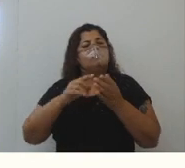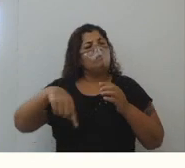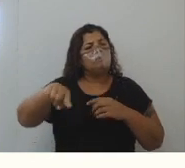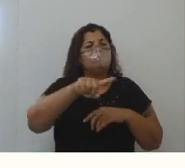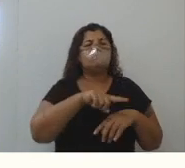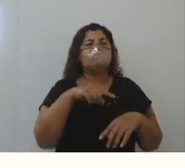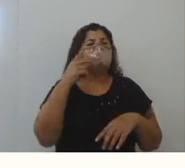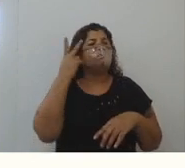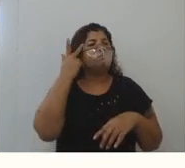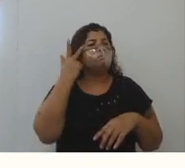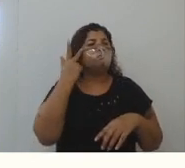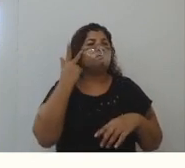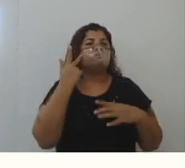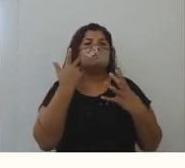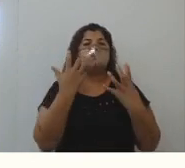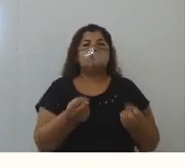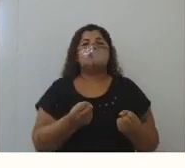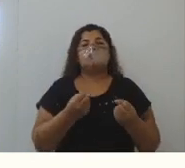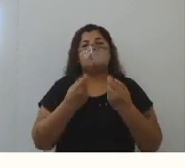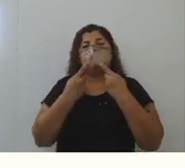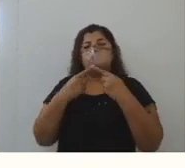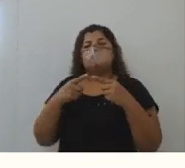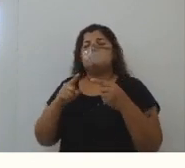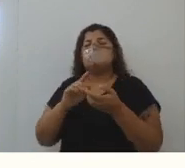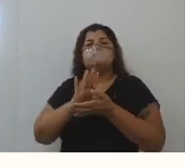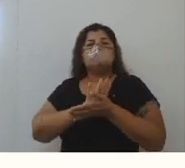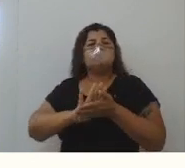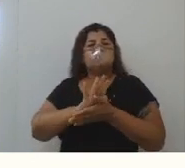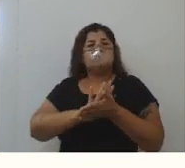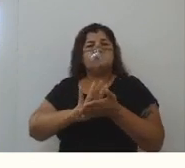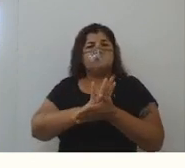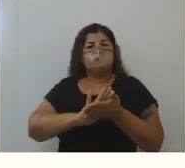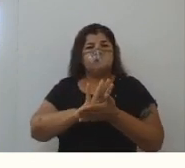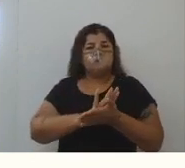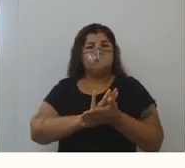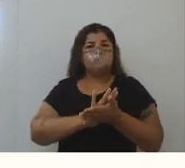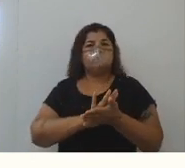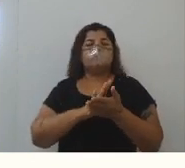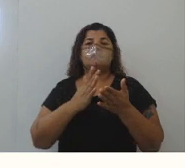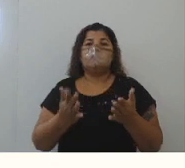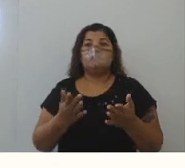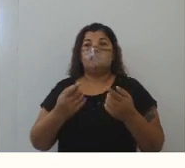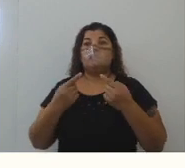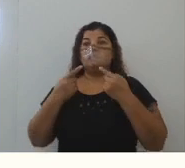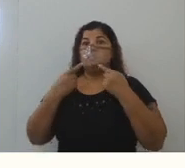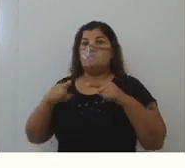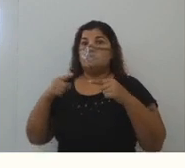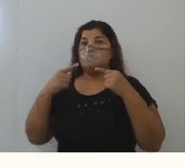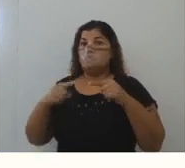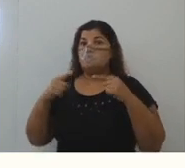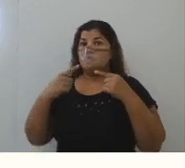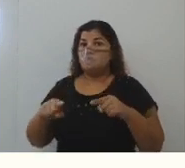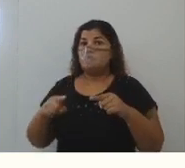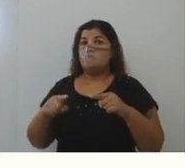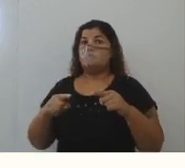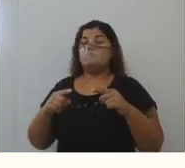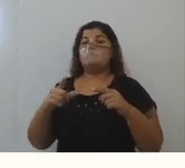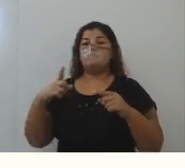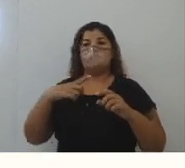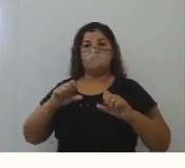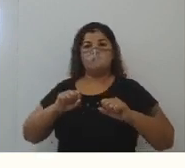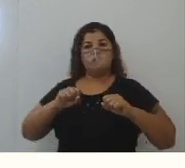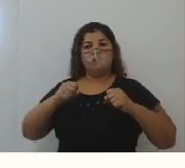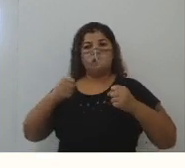das pessoas sem questionamentos. Por sua vez, o senso crítico é fortemente baseado